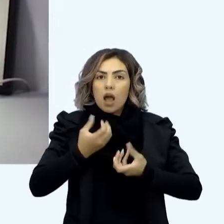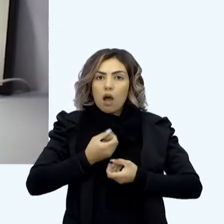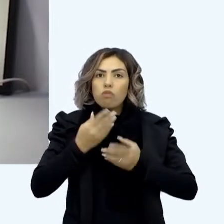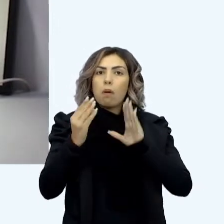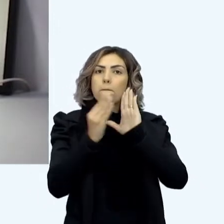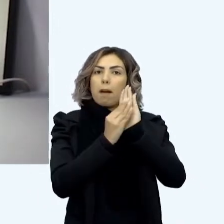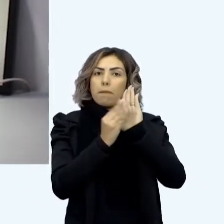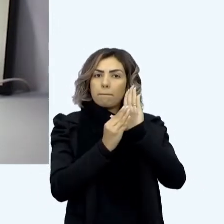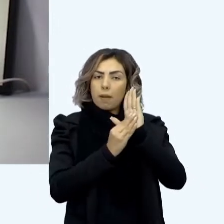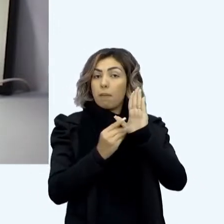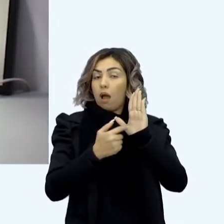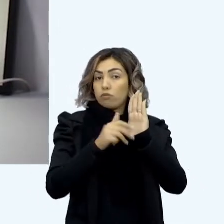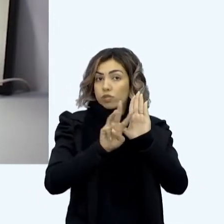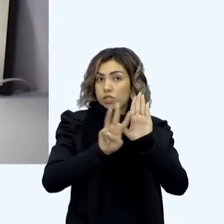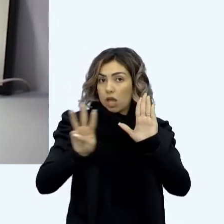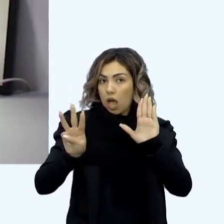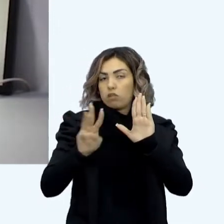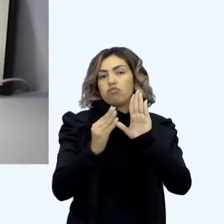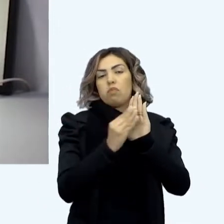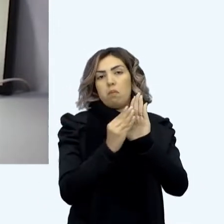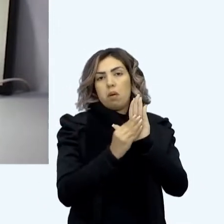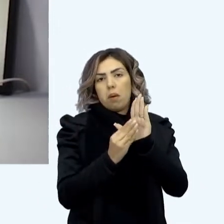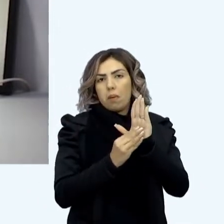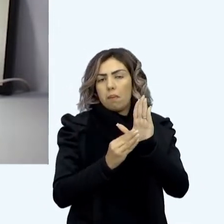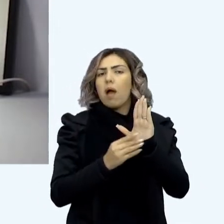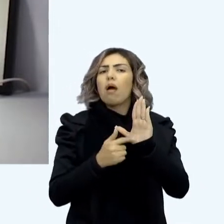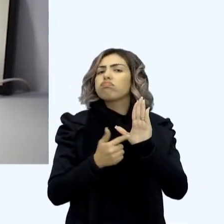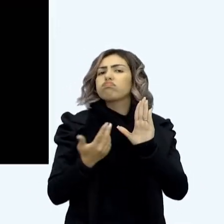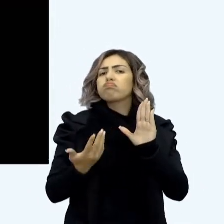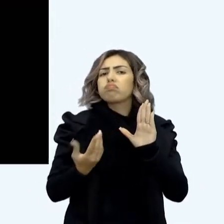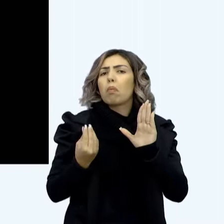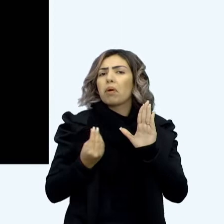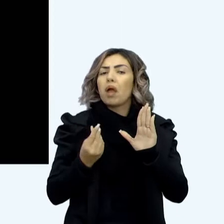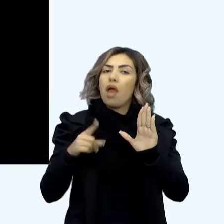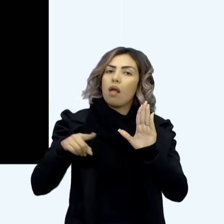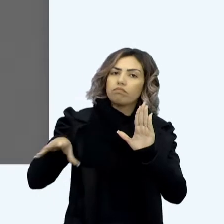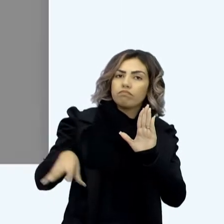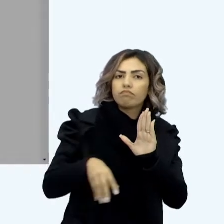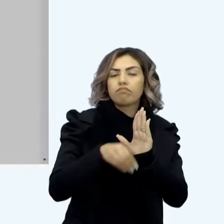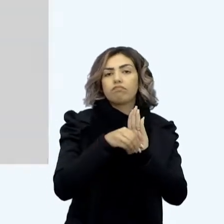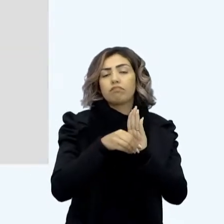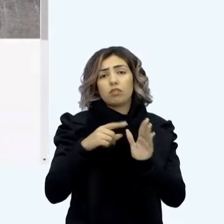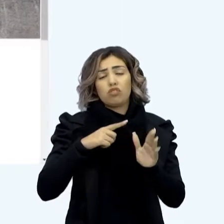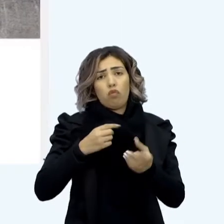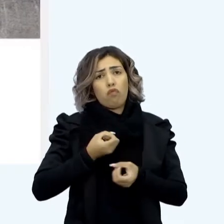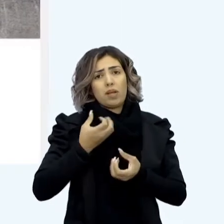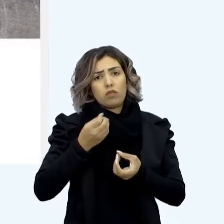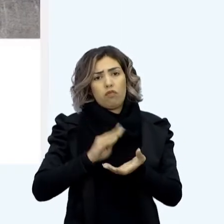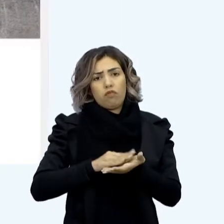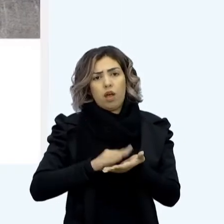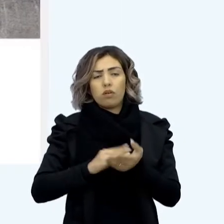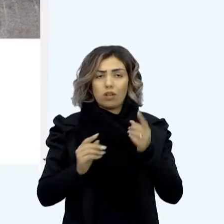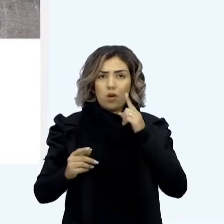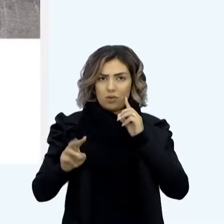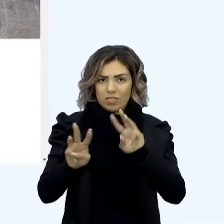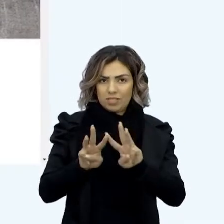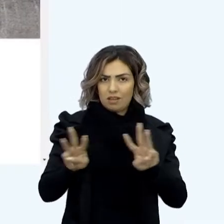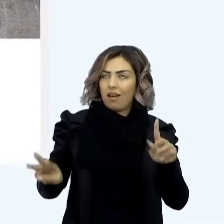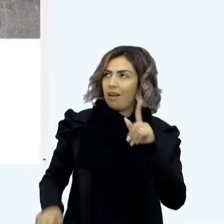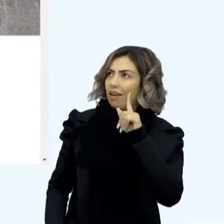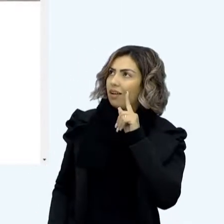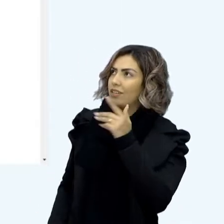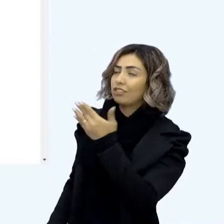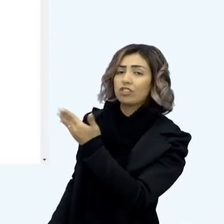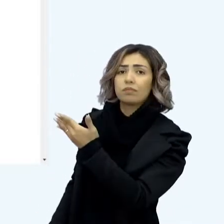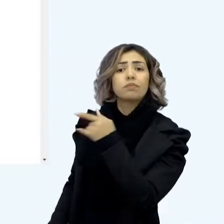site, em busca de complementar as informações que estavam faltando. O site Historiografia Audiovisual é o